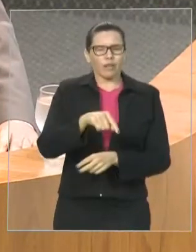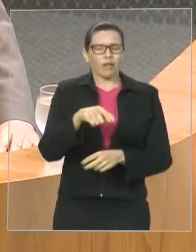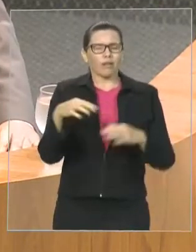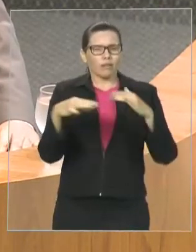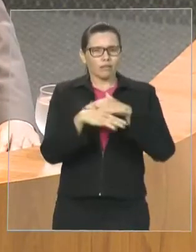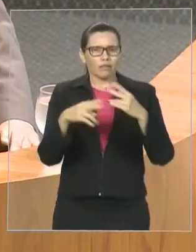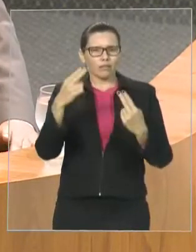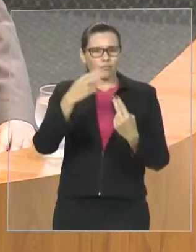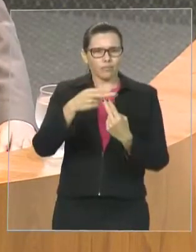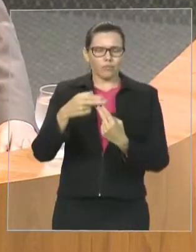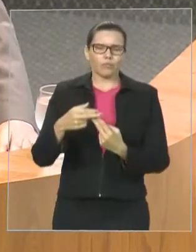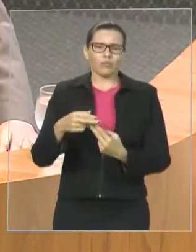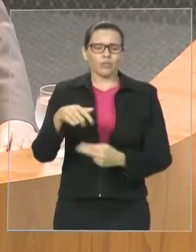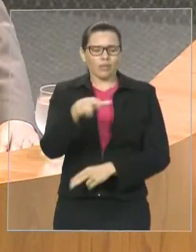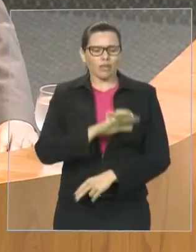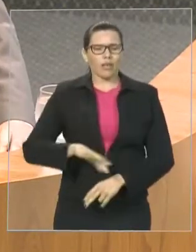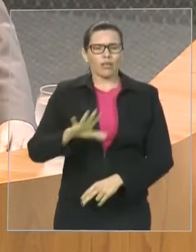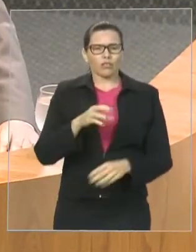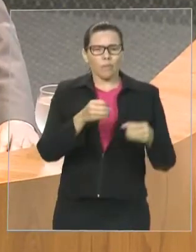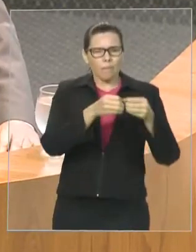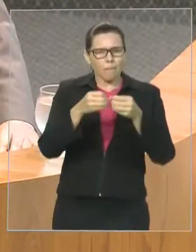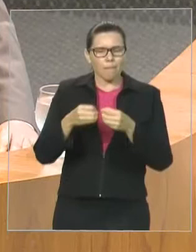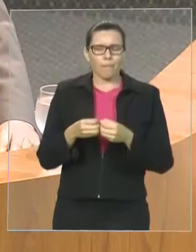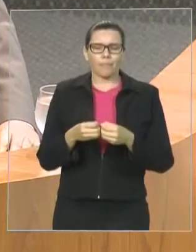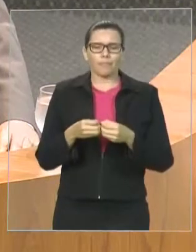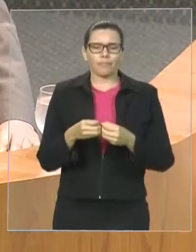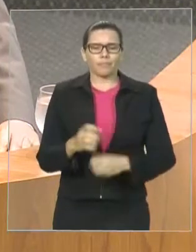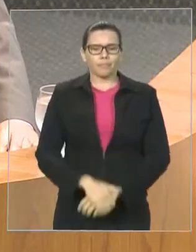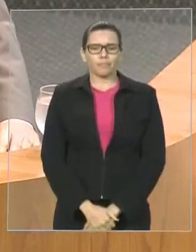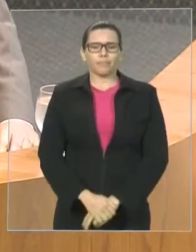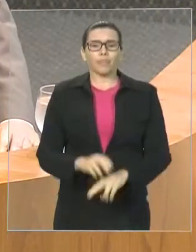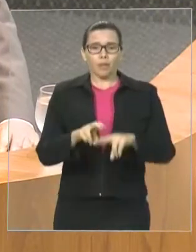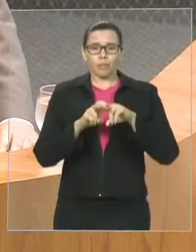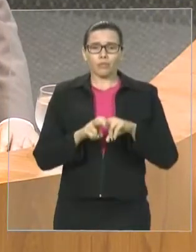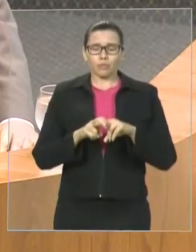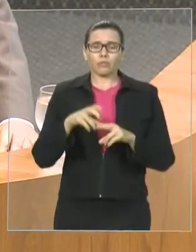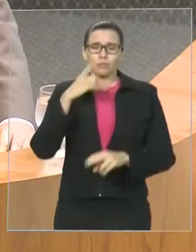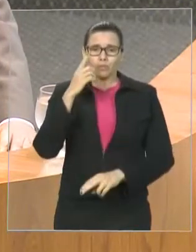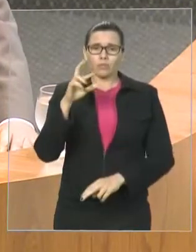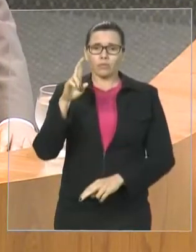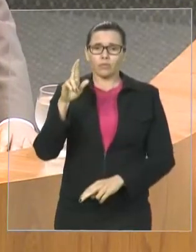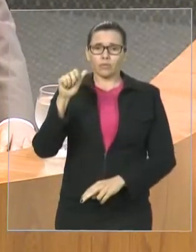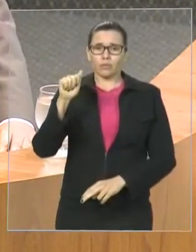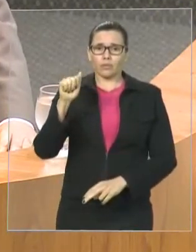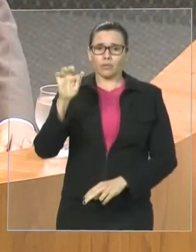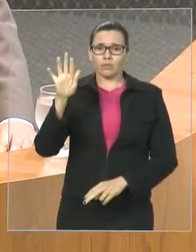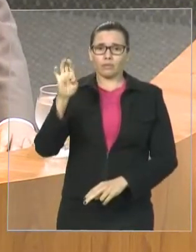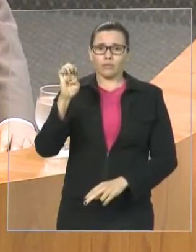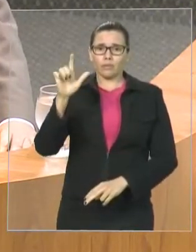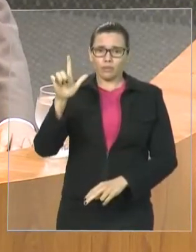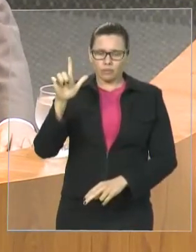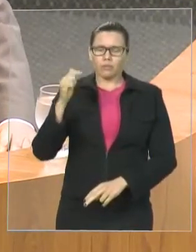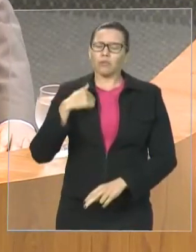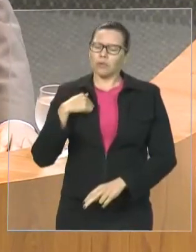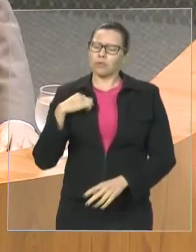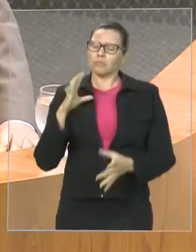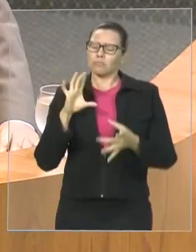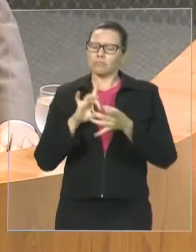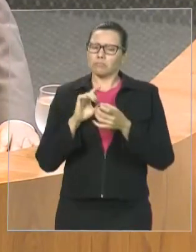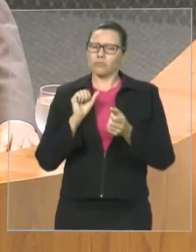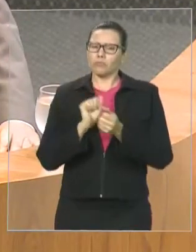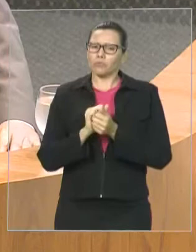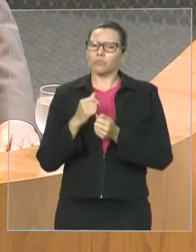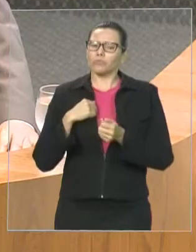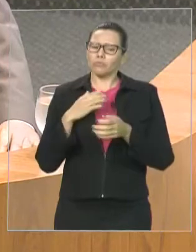e de toda a região. Portanto, deputado Rafael Leitoa, estaremos lá presentes, participando e acompanhando, se